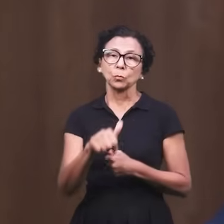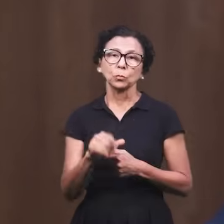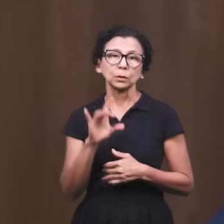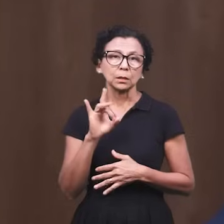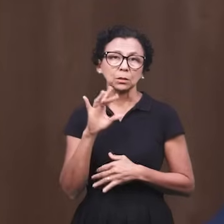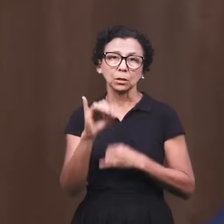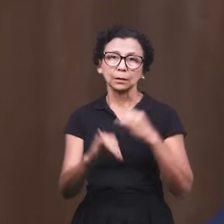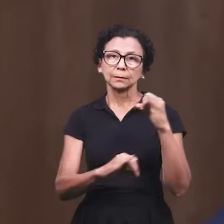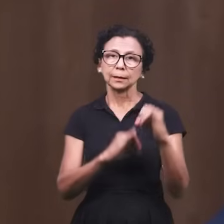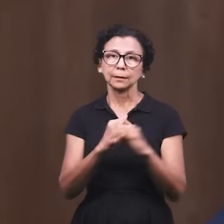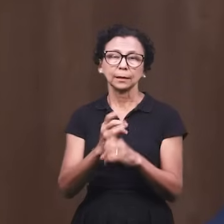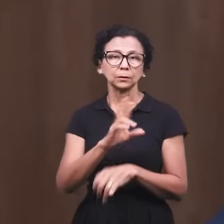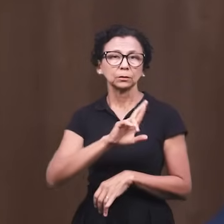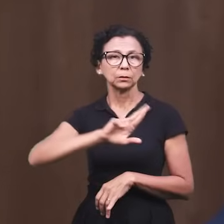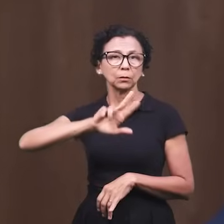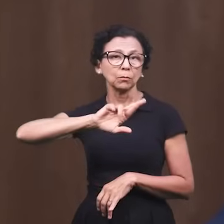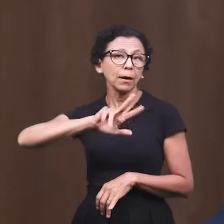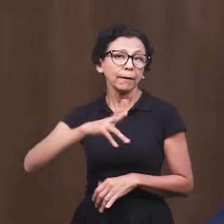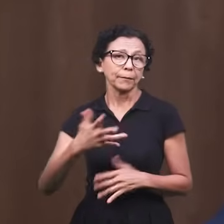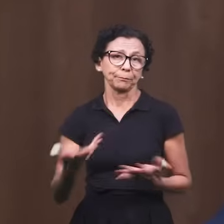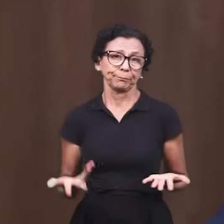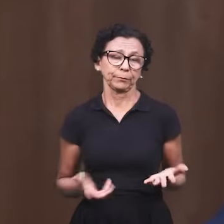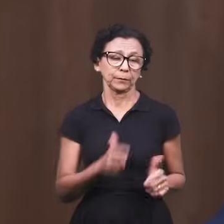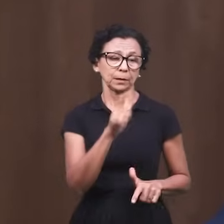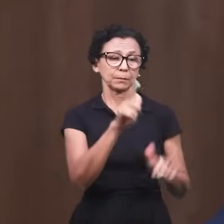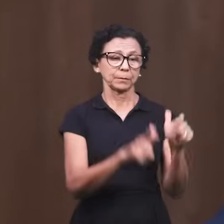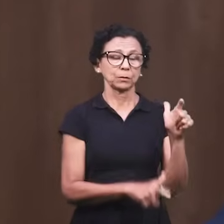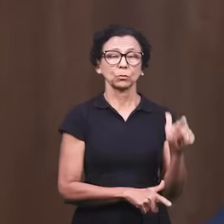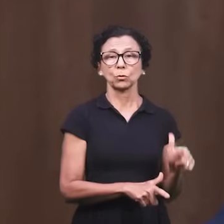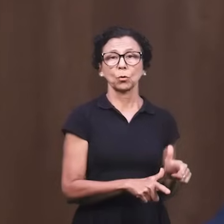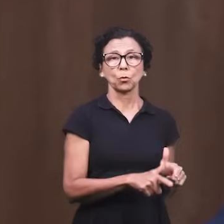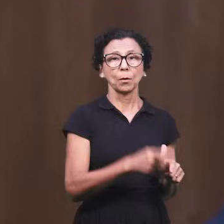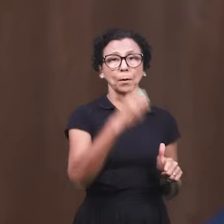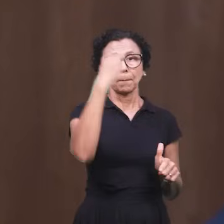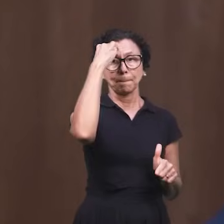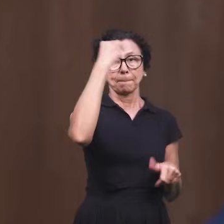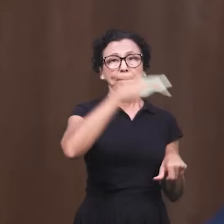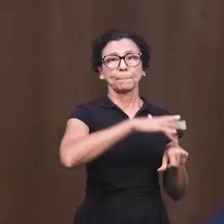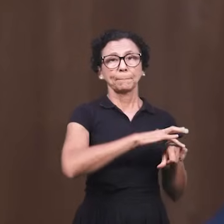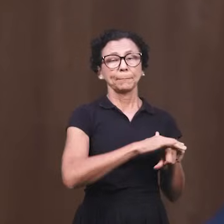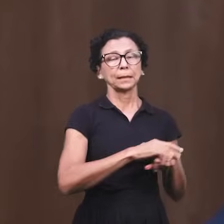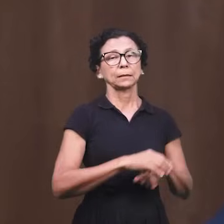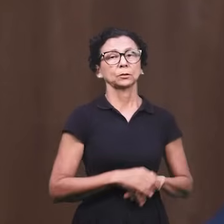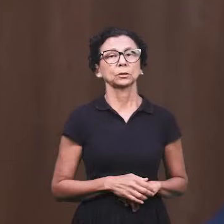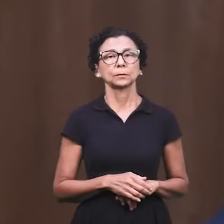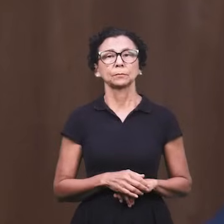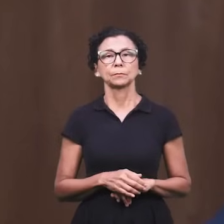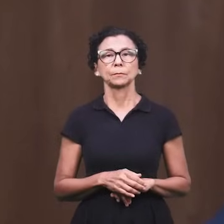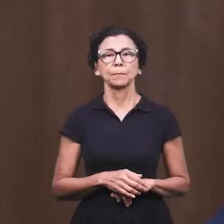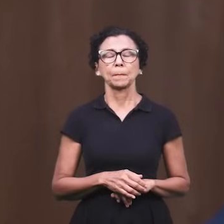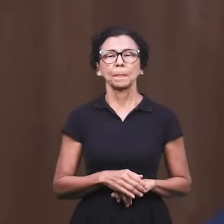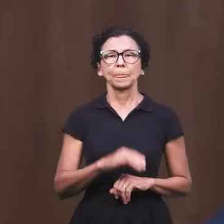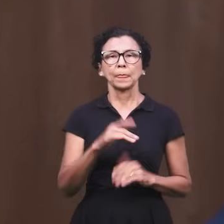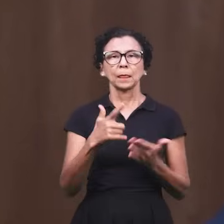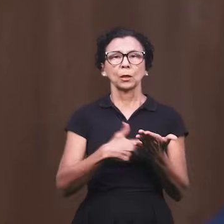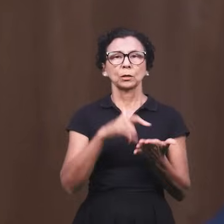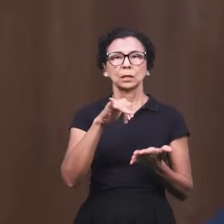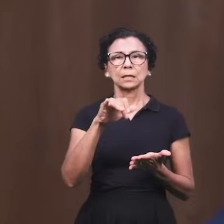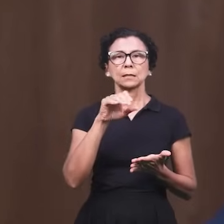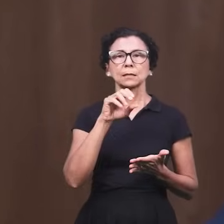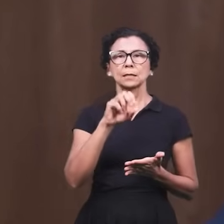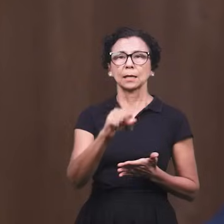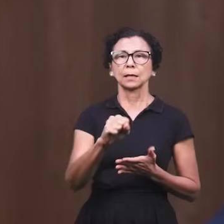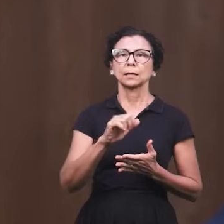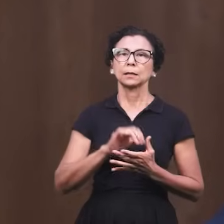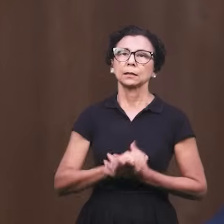uma pessoa no mundo virtual. Então nós temos um mundo doente, sem dúvida nenhuma. Ali no capítulo 1 de Isaías, naquele tempo, Isaías já